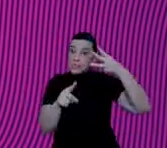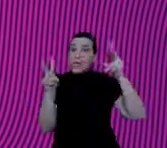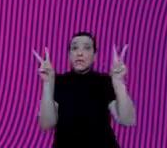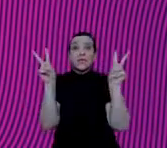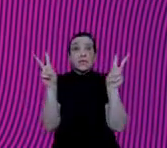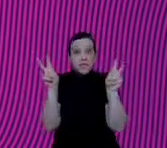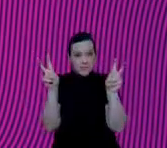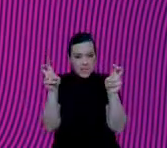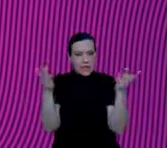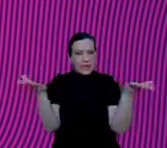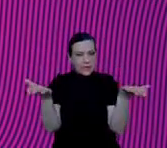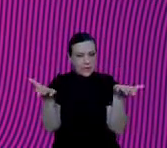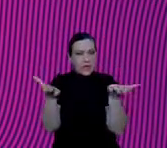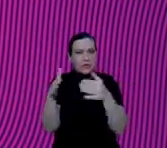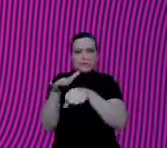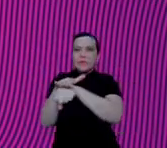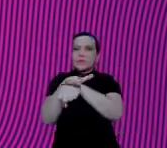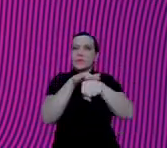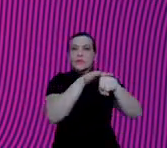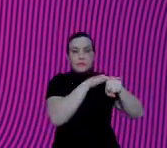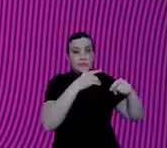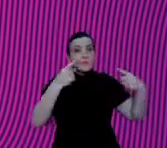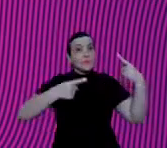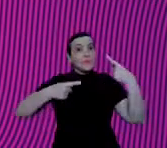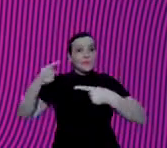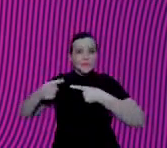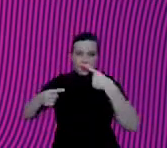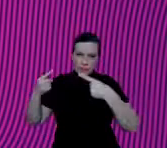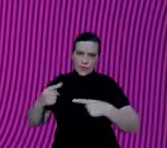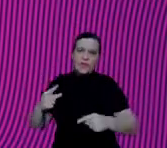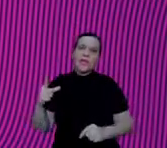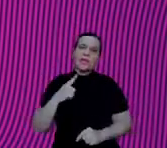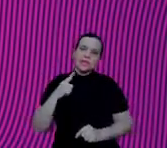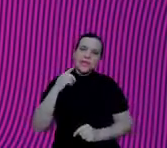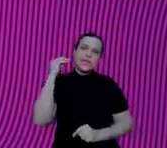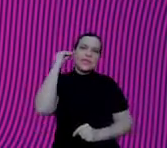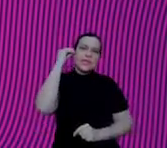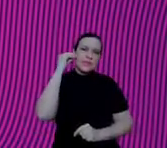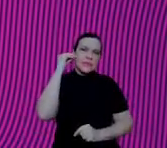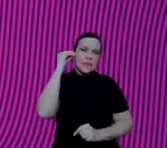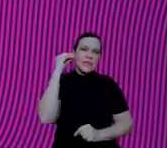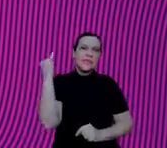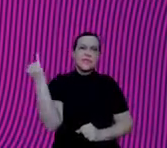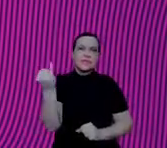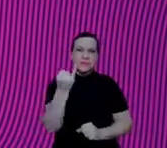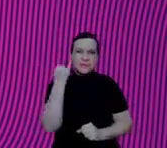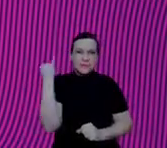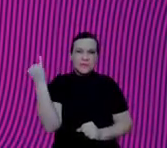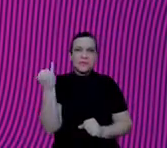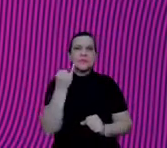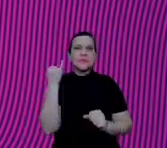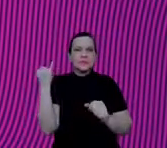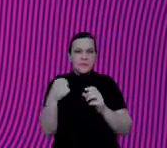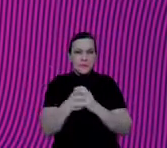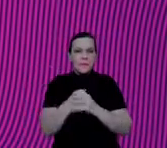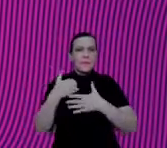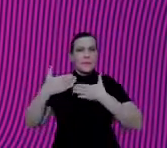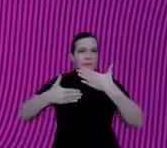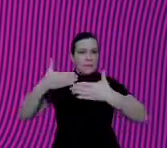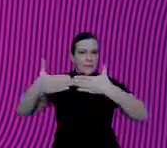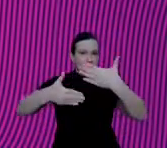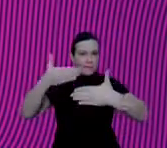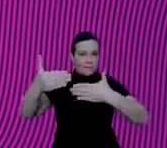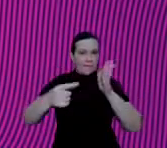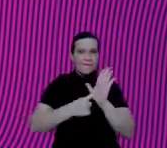discutir, nós temos algumas experiências que são importantes e vocês vão ver ao longo da nossa apresentação.